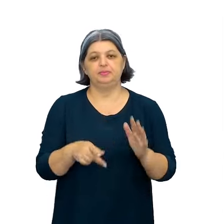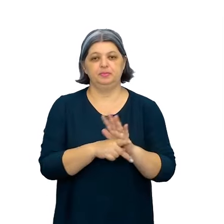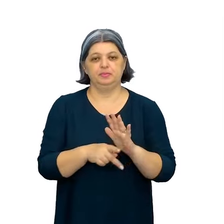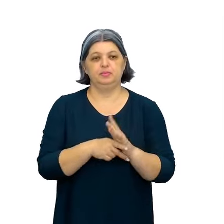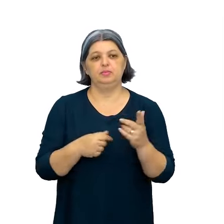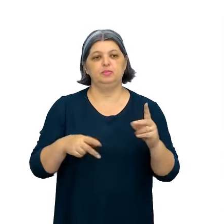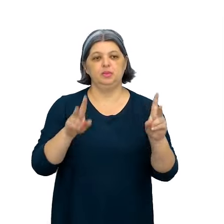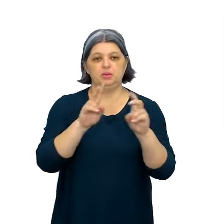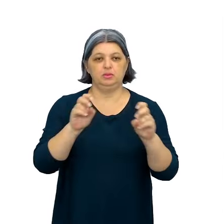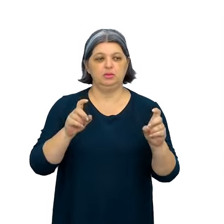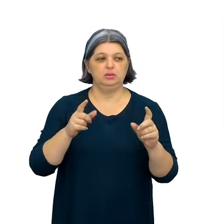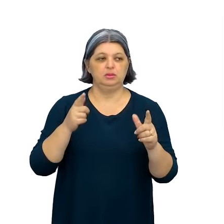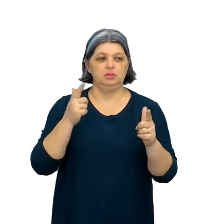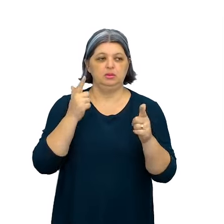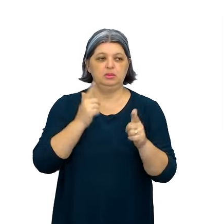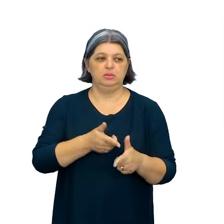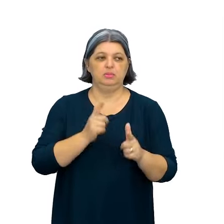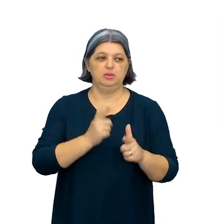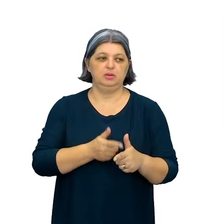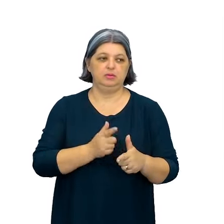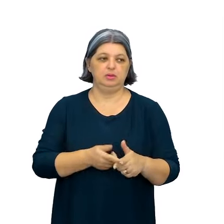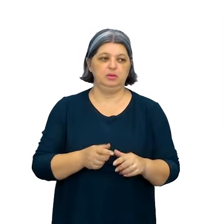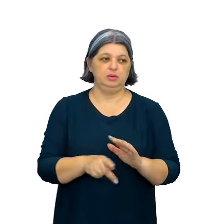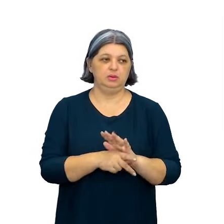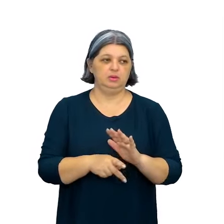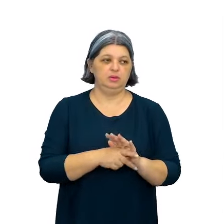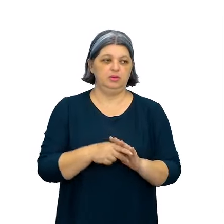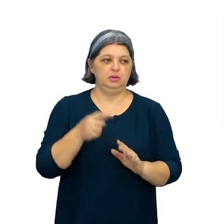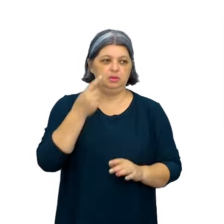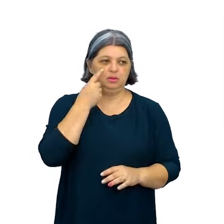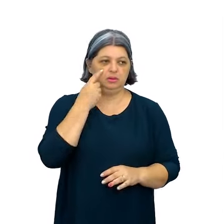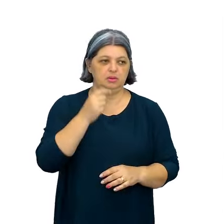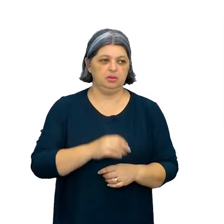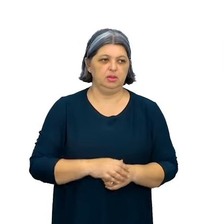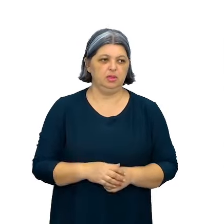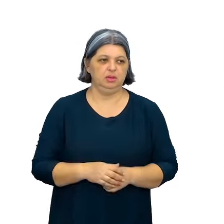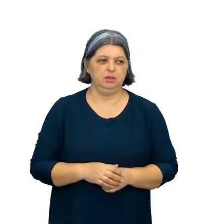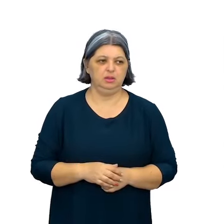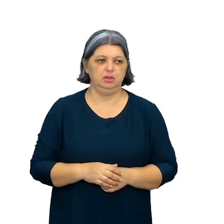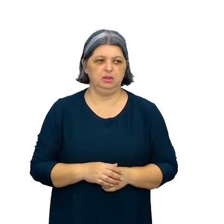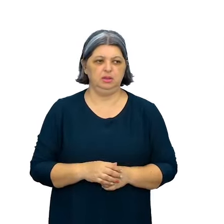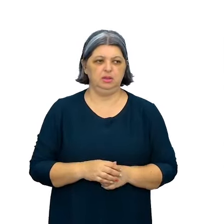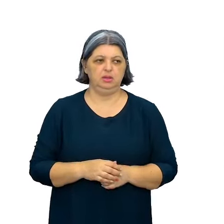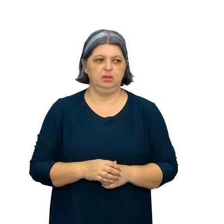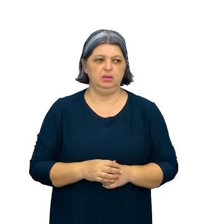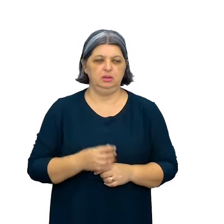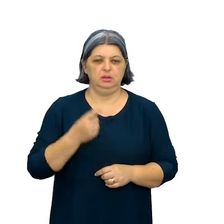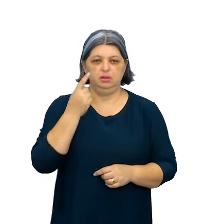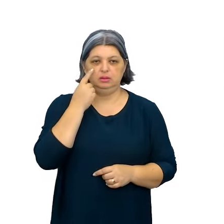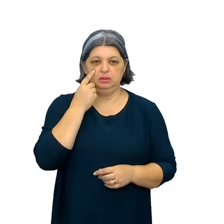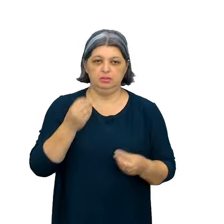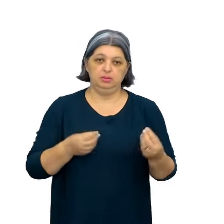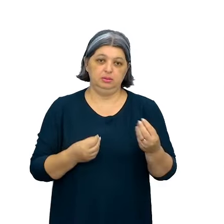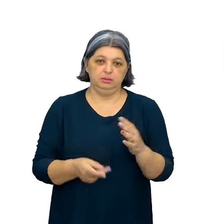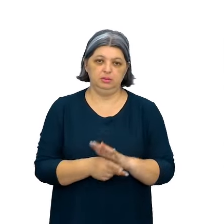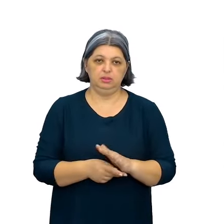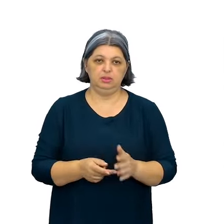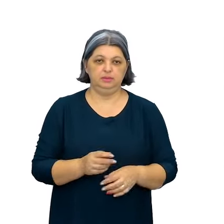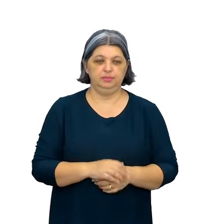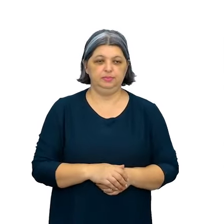título provocativo, uma estrofe com versos livres e brancos, linguagem oralizada, informal, cotidiana, uso predominante de